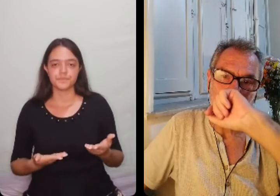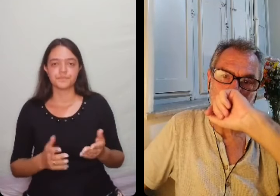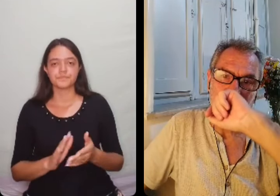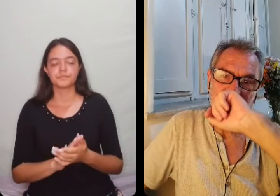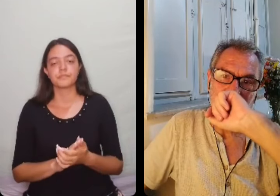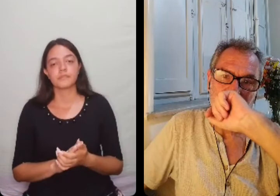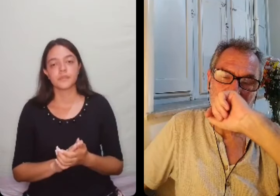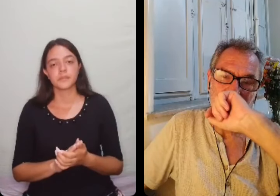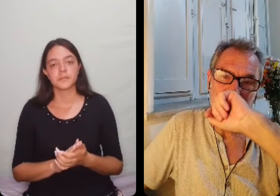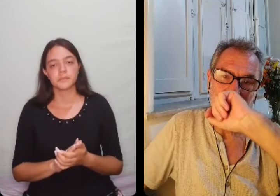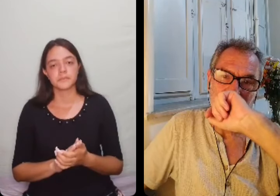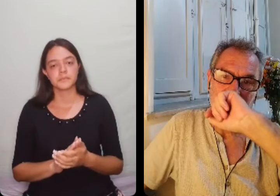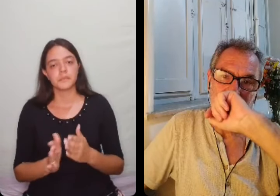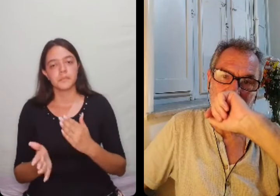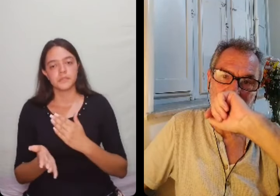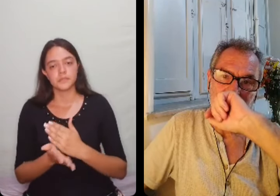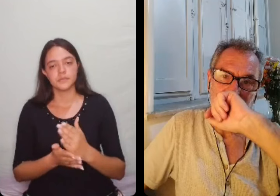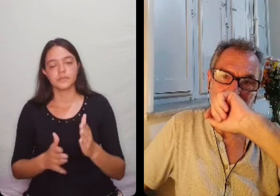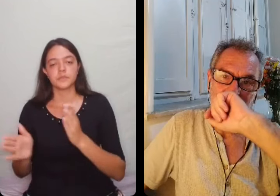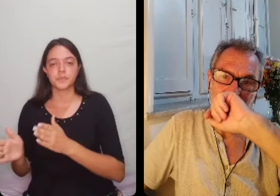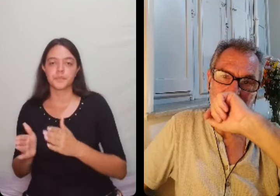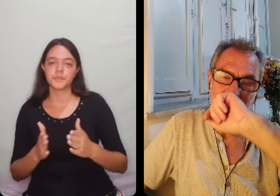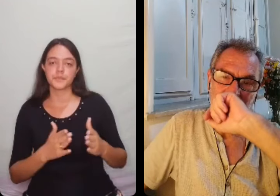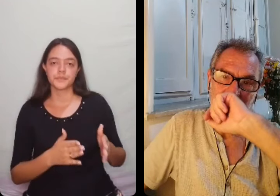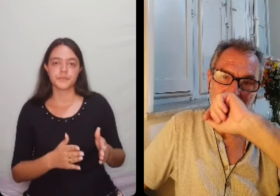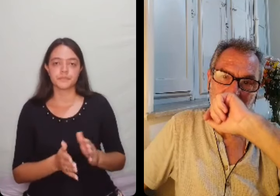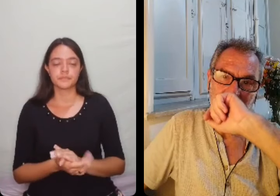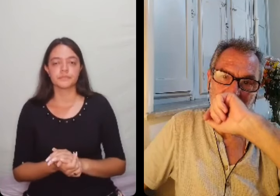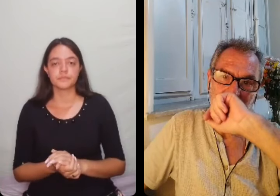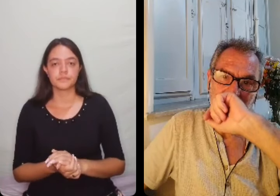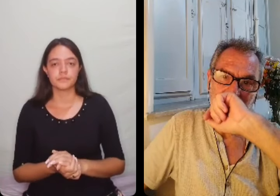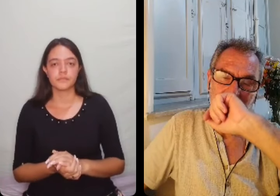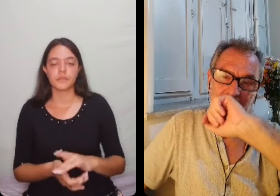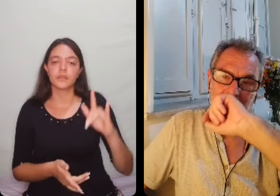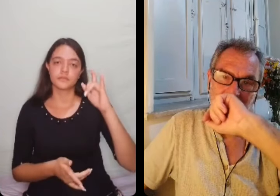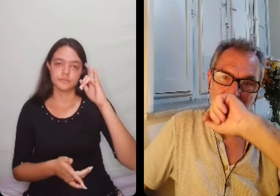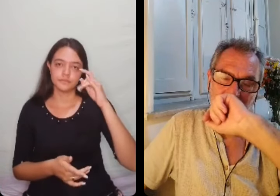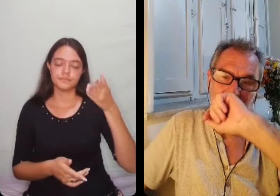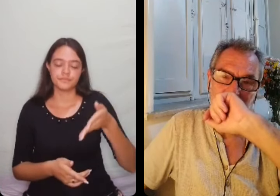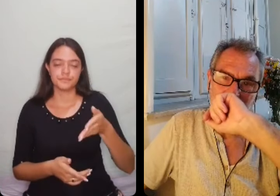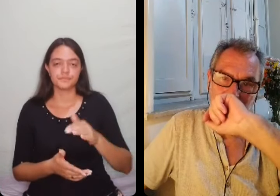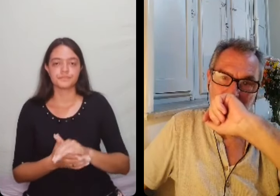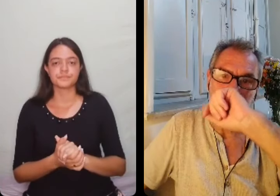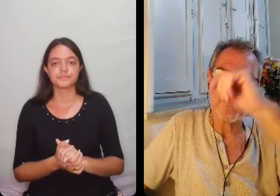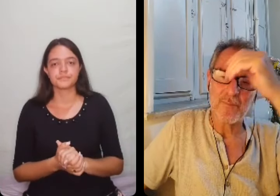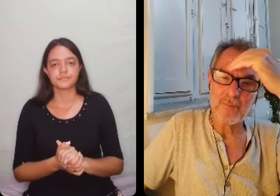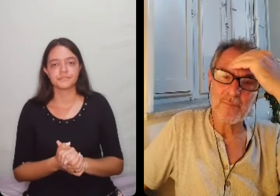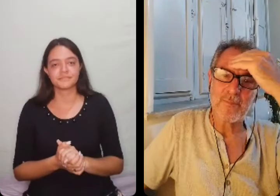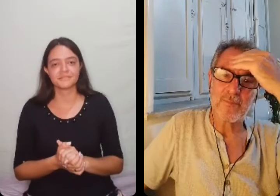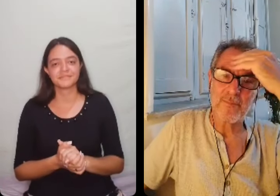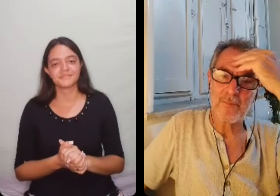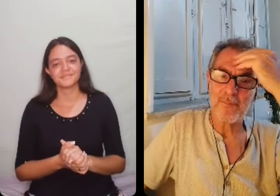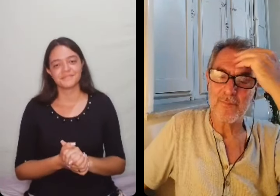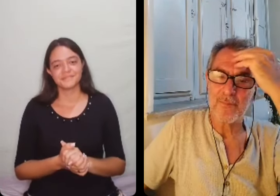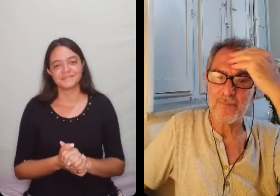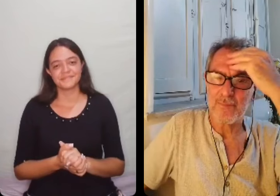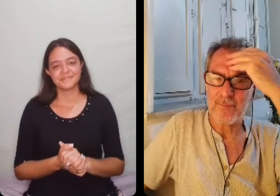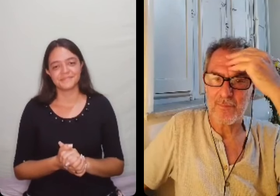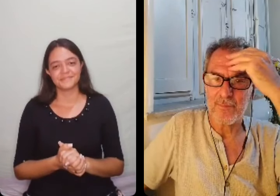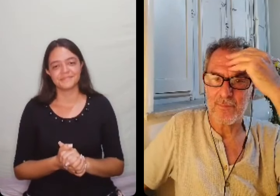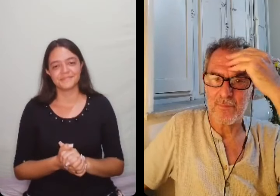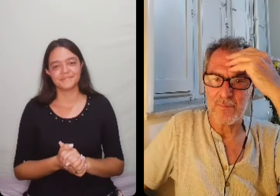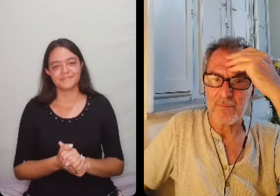estrear aqui no Portal Mood e encerrando o projeto então do Proac. Ah, ótimo, Thalita, você